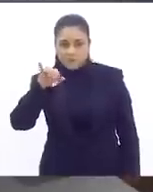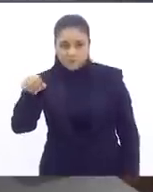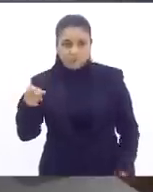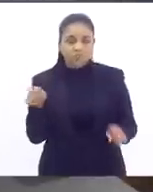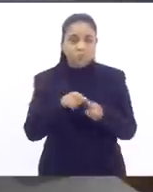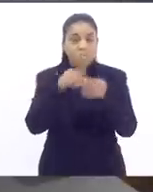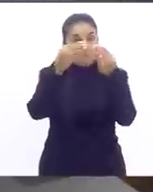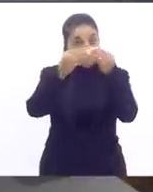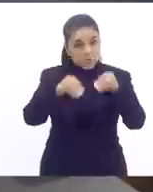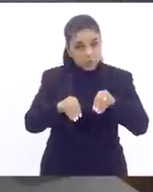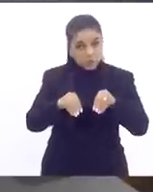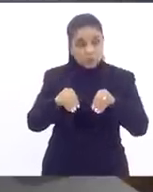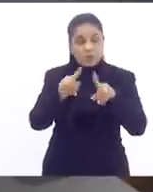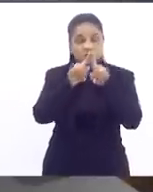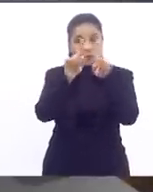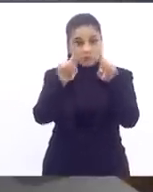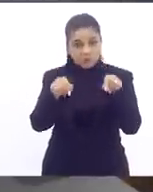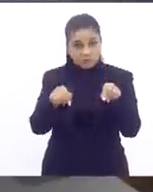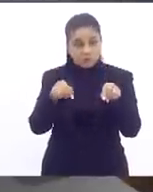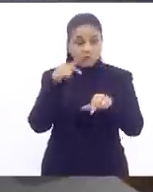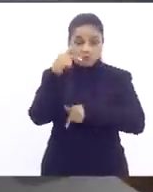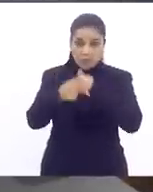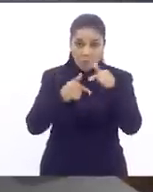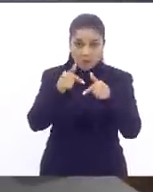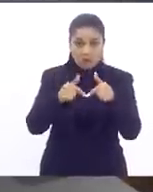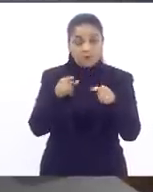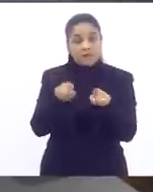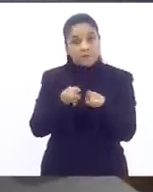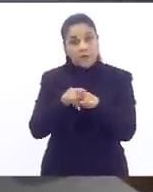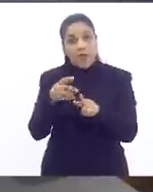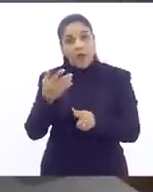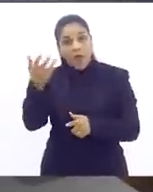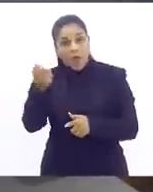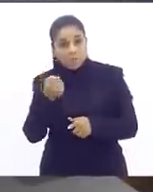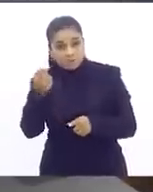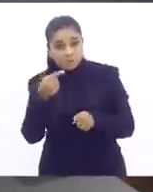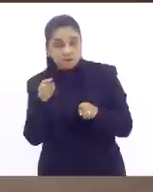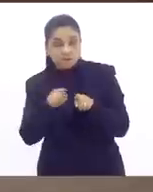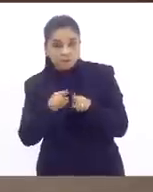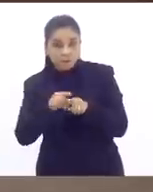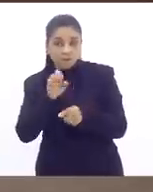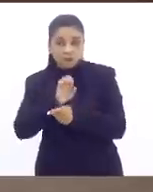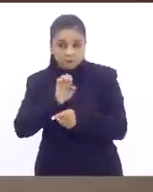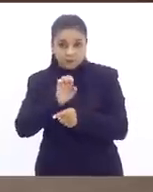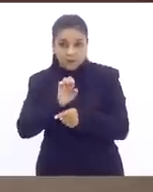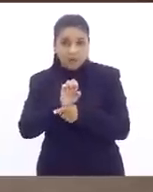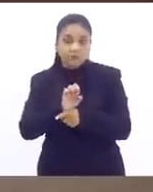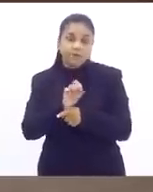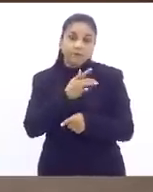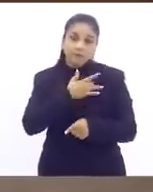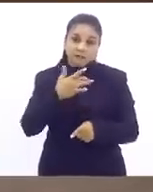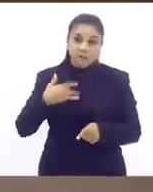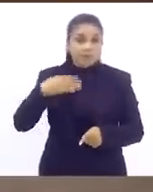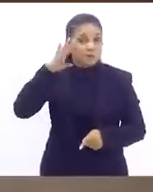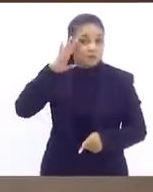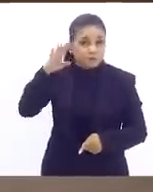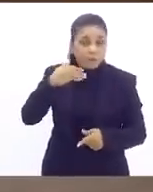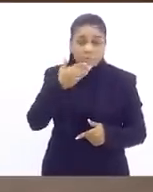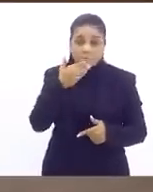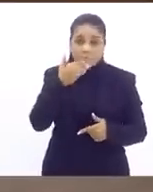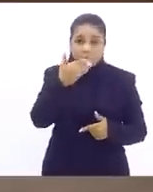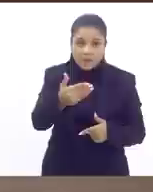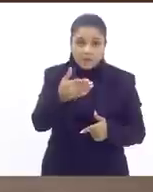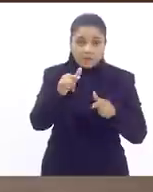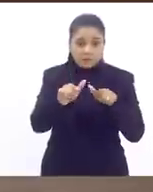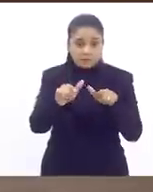para os servidores da ativa também para os ex-servidores os ex-seridores do estado e principalmente da Saúde quando faz o pedido de